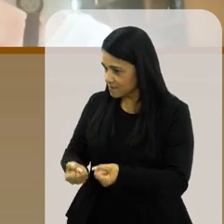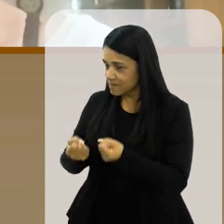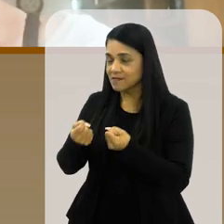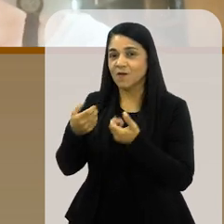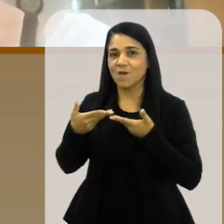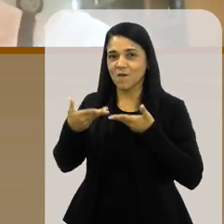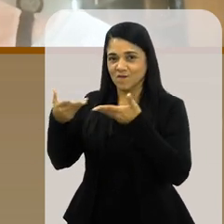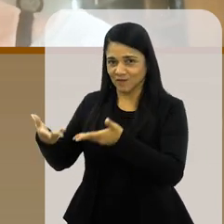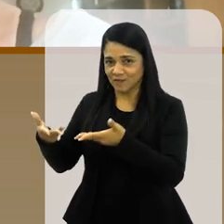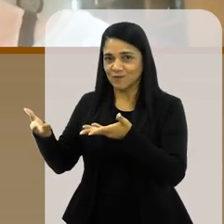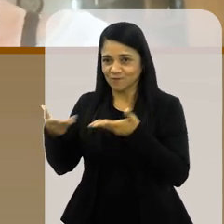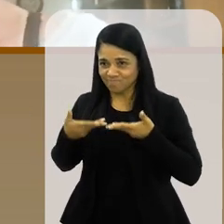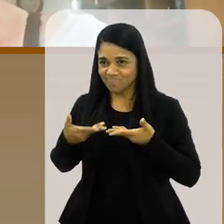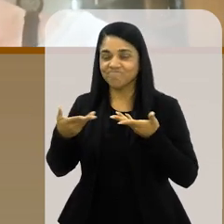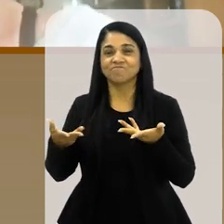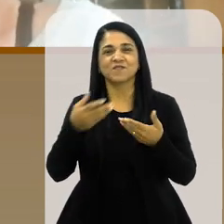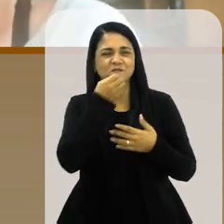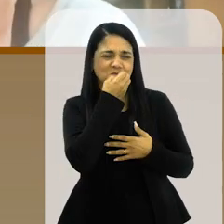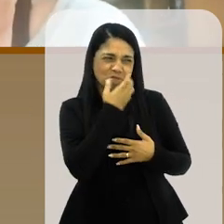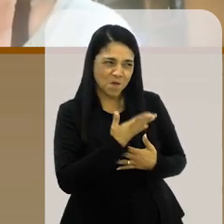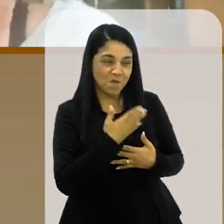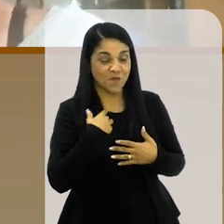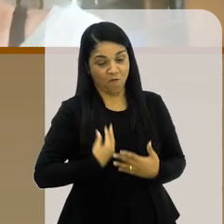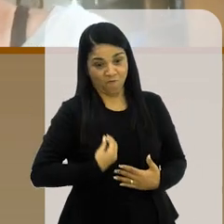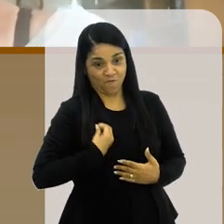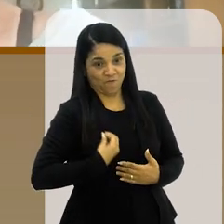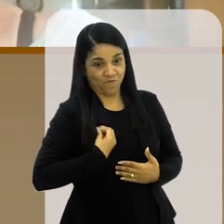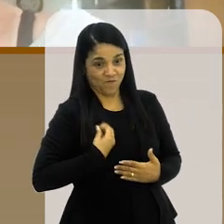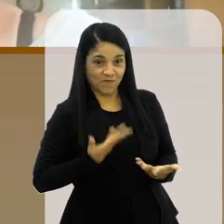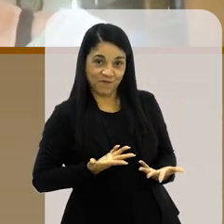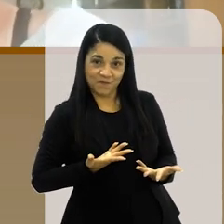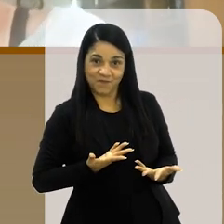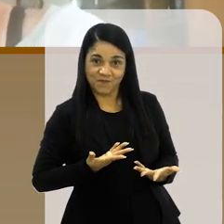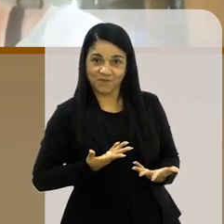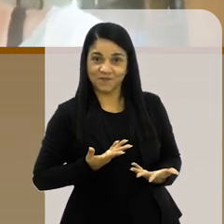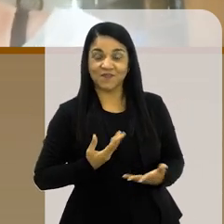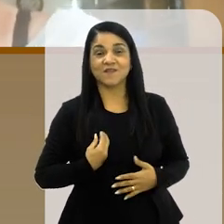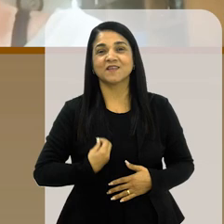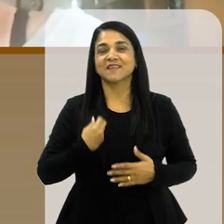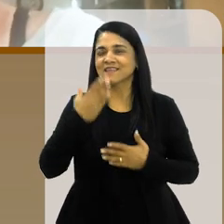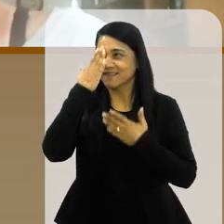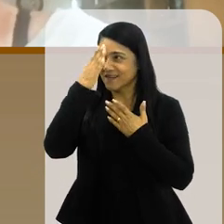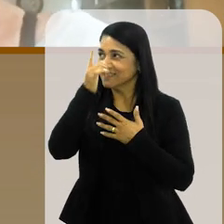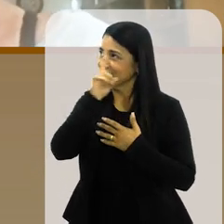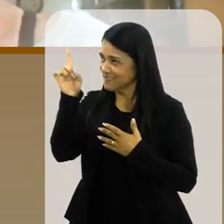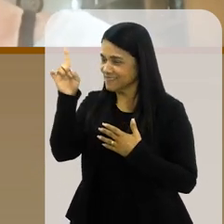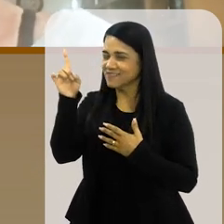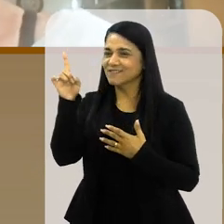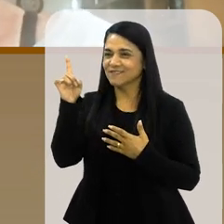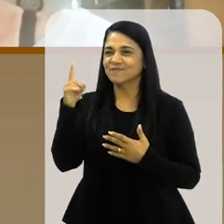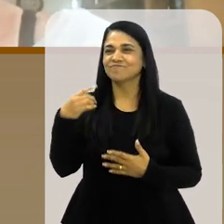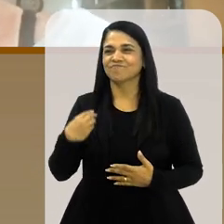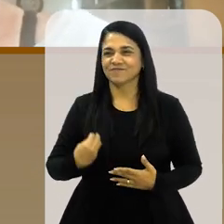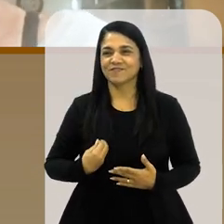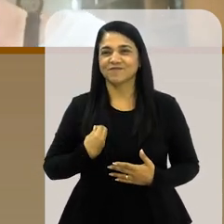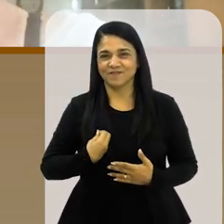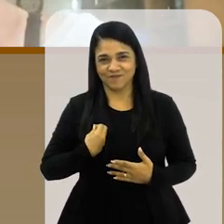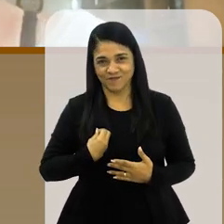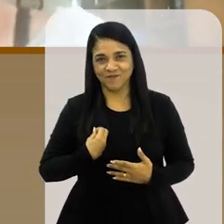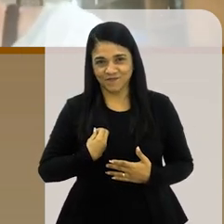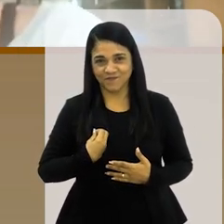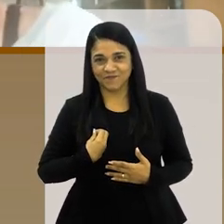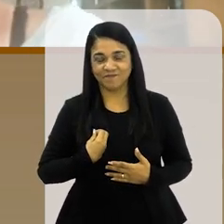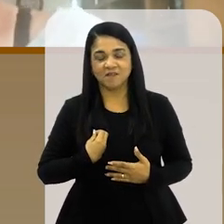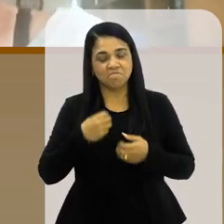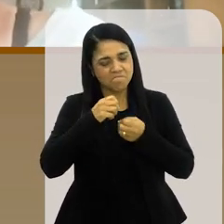Ai, que bom, né? Tô viva. Deu para Graças a sobreviver Deus. a vários milagres